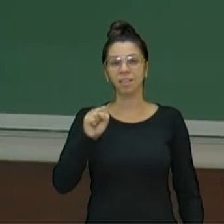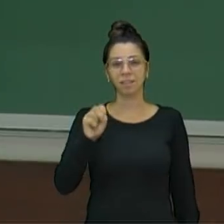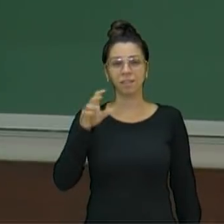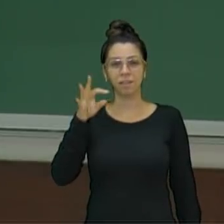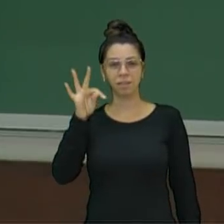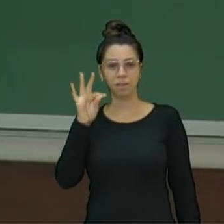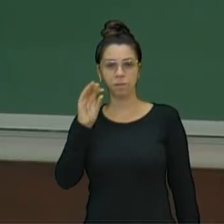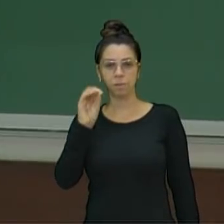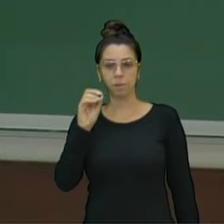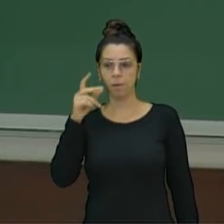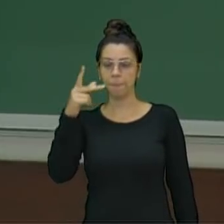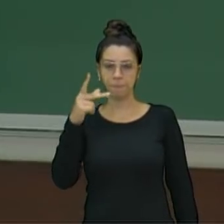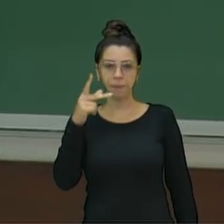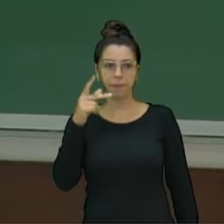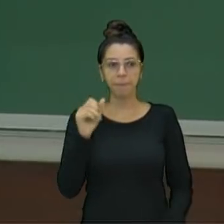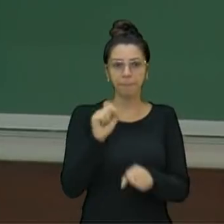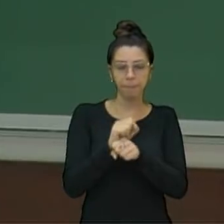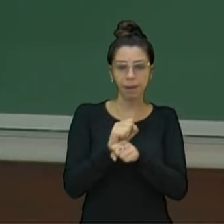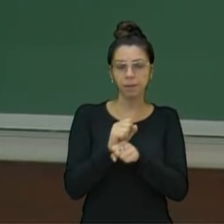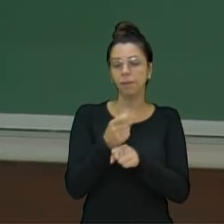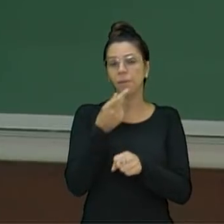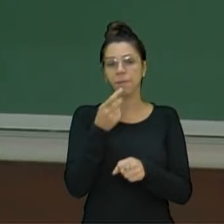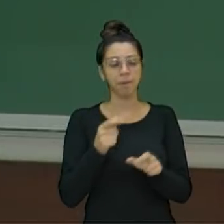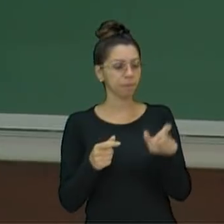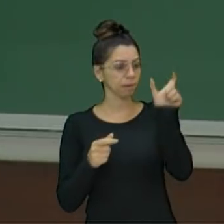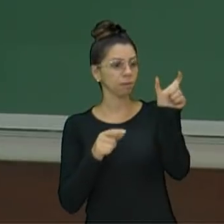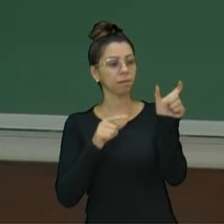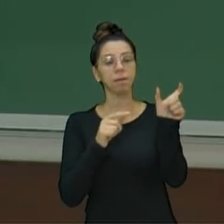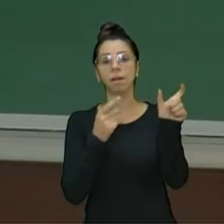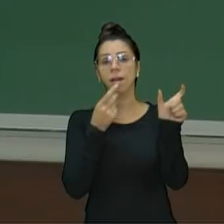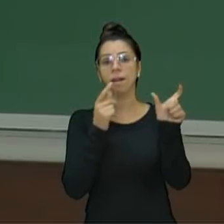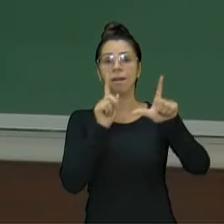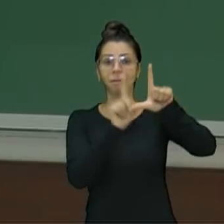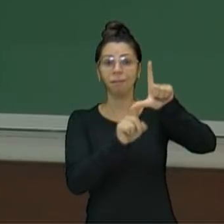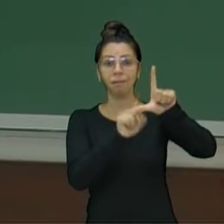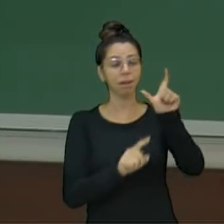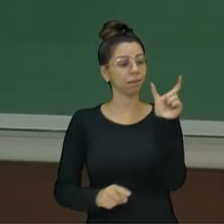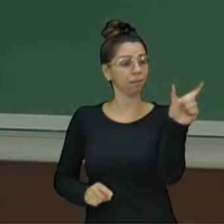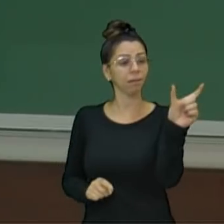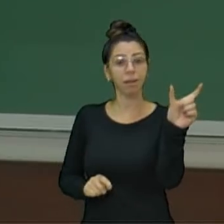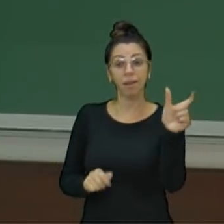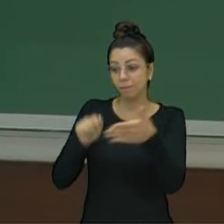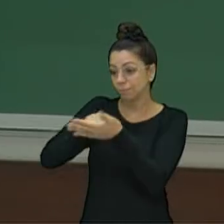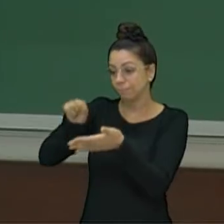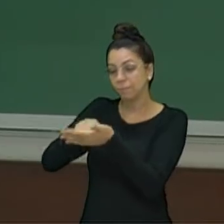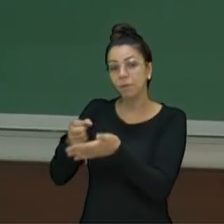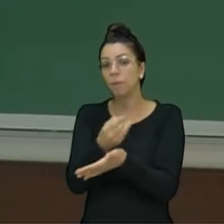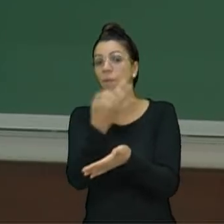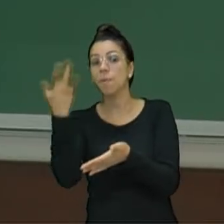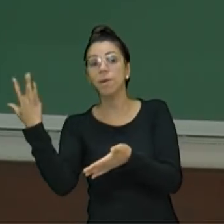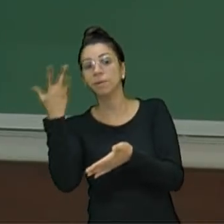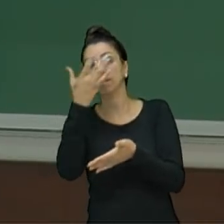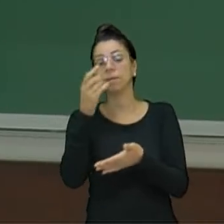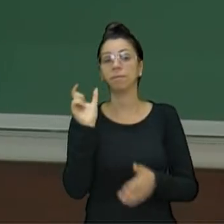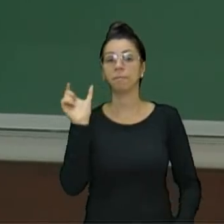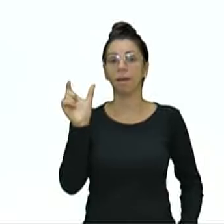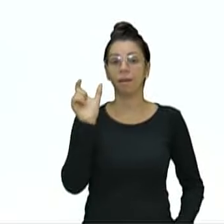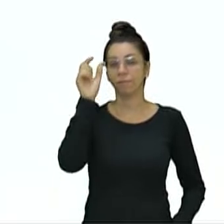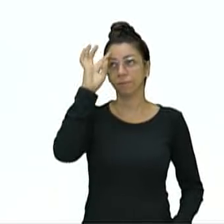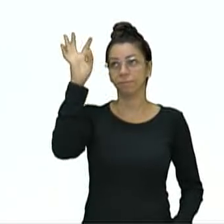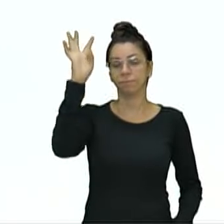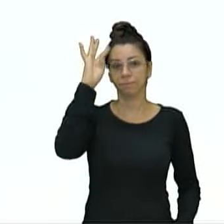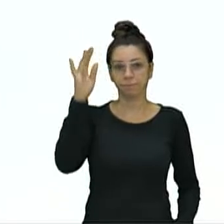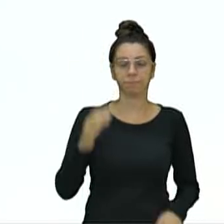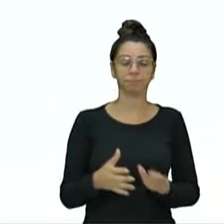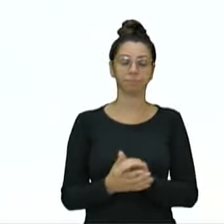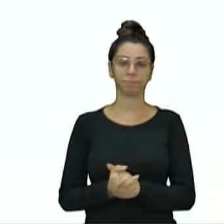brincadeira que um fala uma letra e o outro precisa escrever o mais rápido possível quantas palavras lembrar com aquela letra.